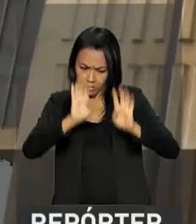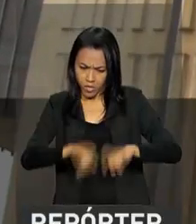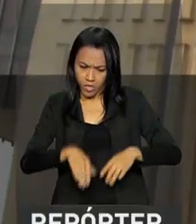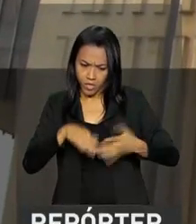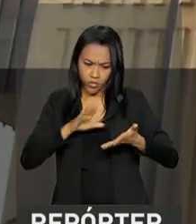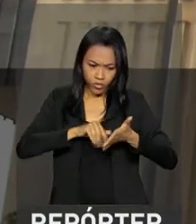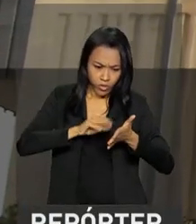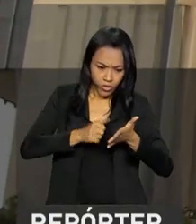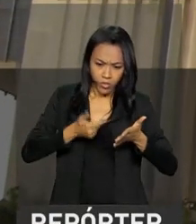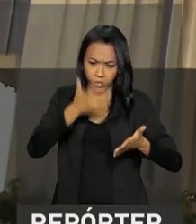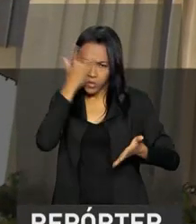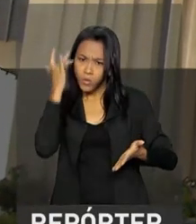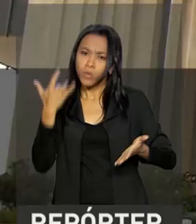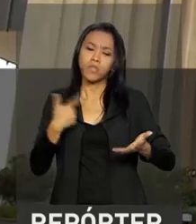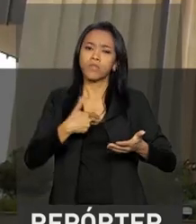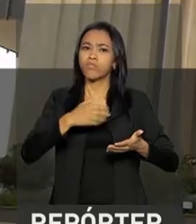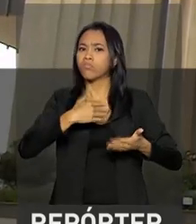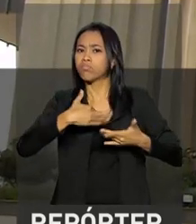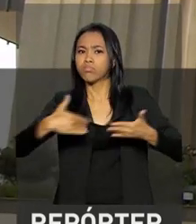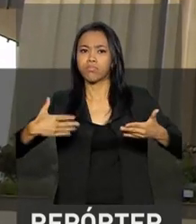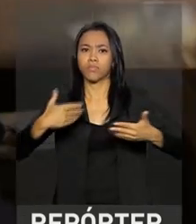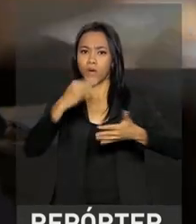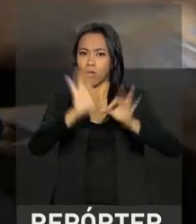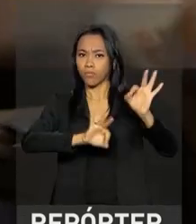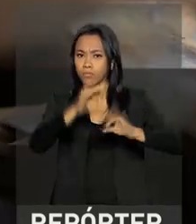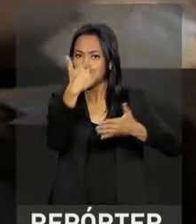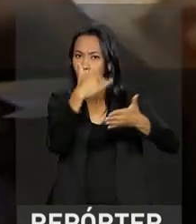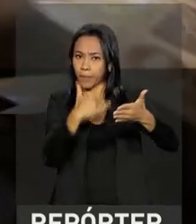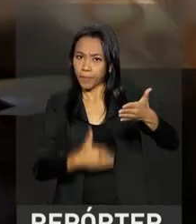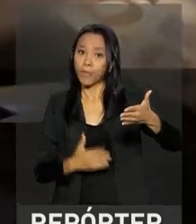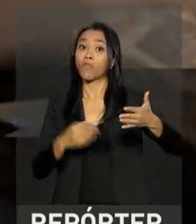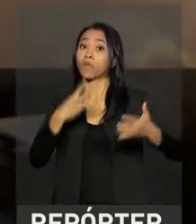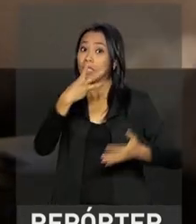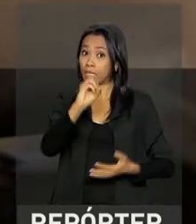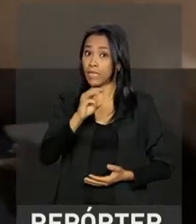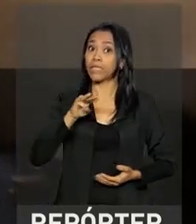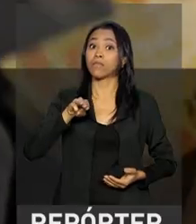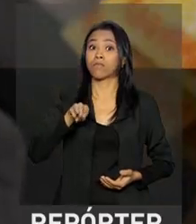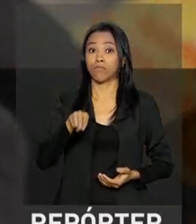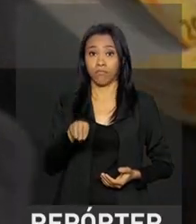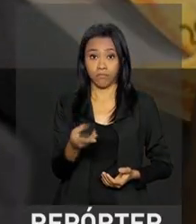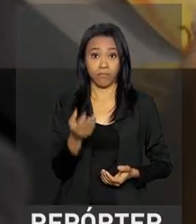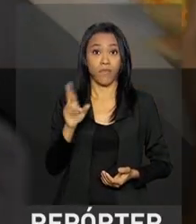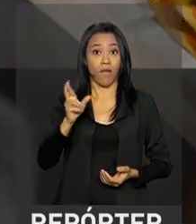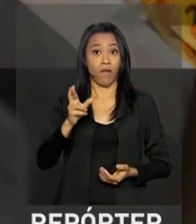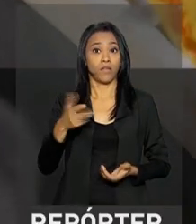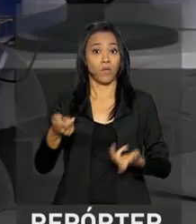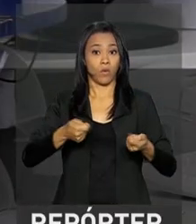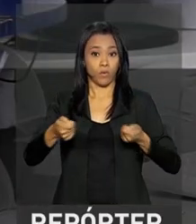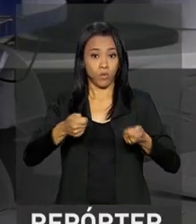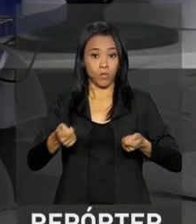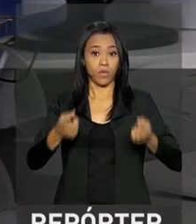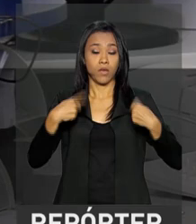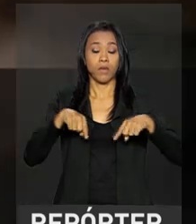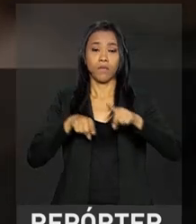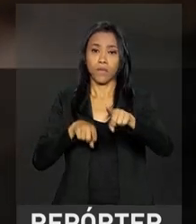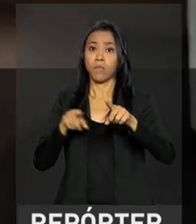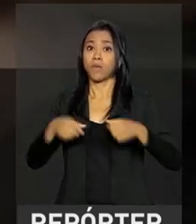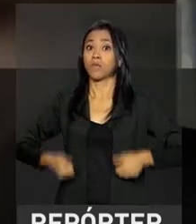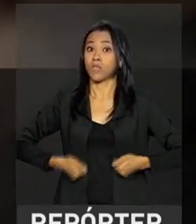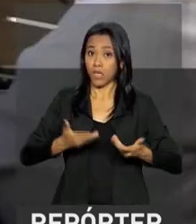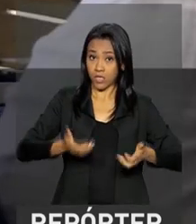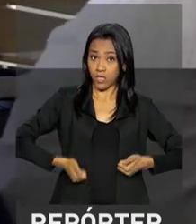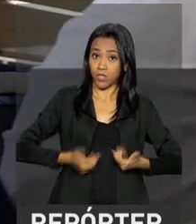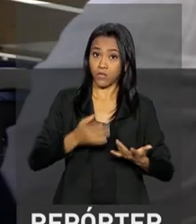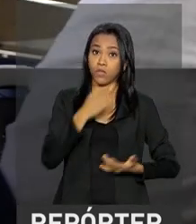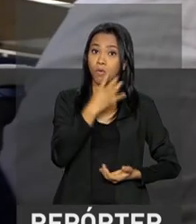O resultado, 30 bilhões de reais a menos em despesas. As receitas também ficaram acima da expectativa em mais